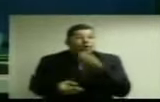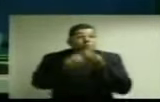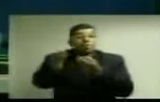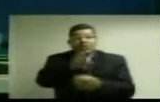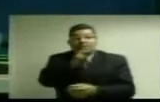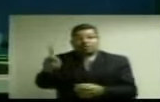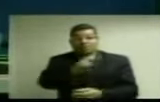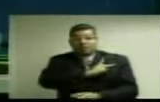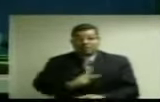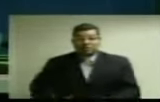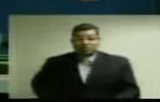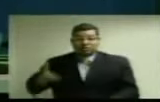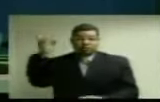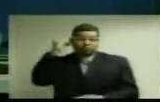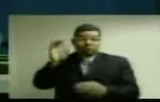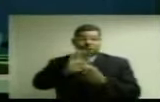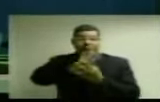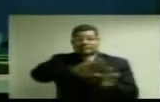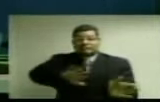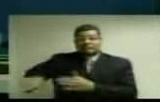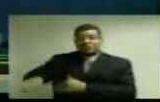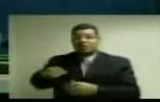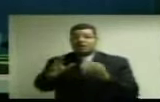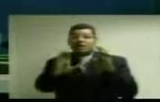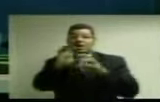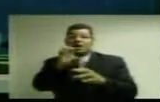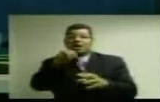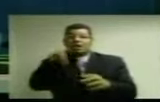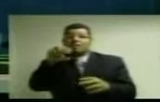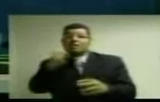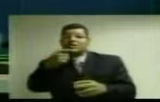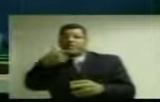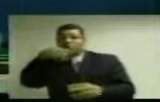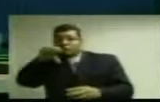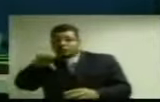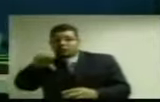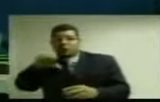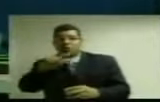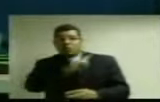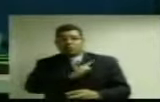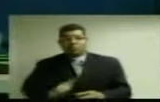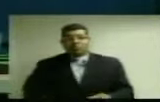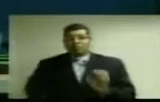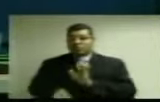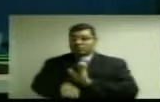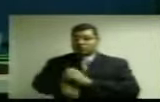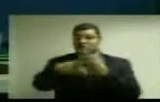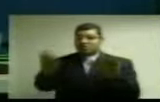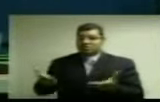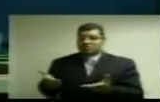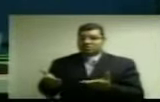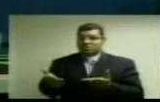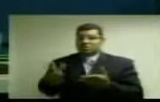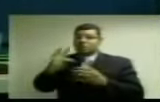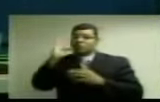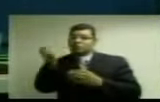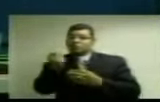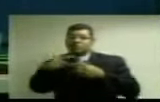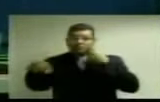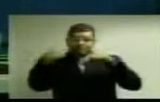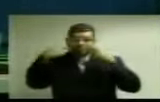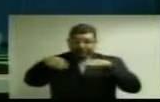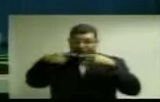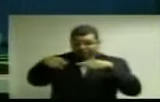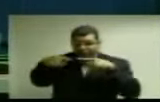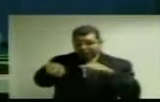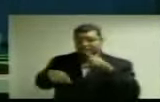a presidente impediu a regulamentação da emenda 29, o governo do Estado, deputado Zé Ricardo, com todas as críticas que